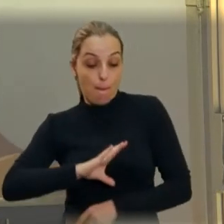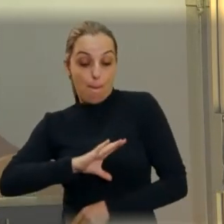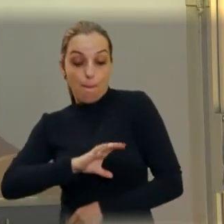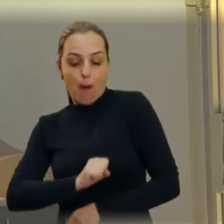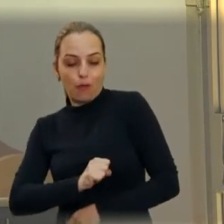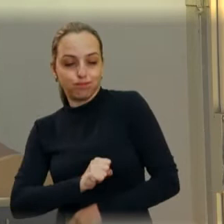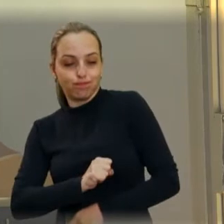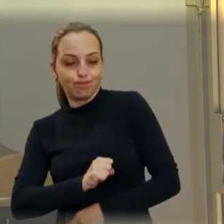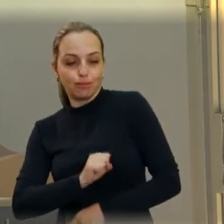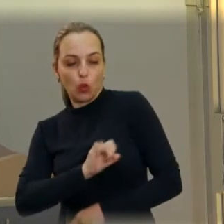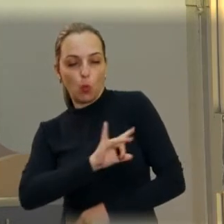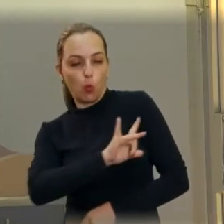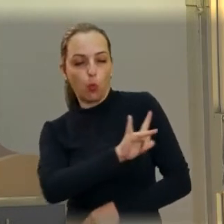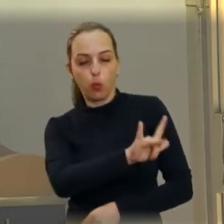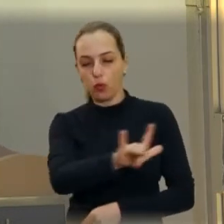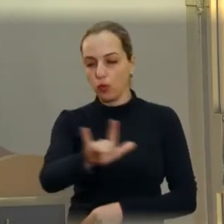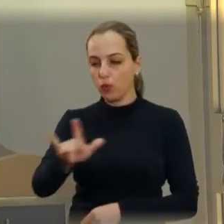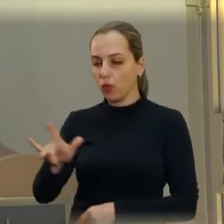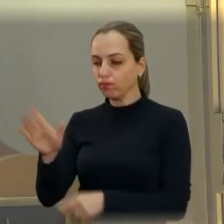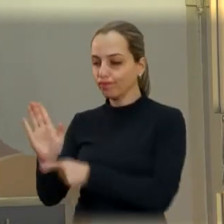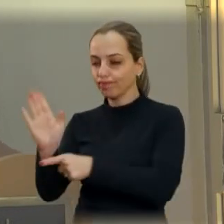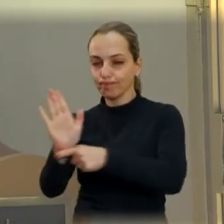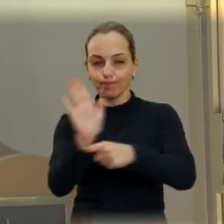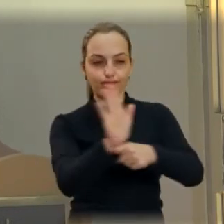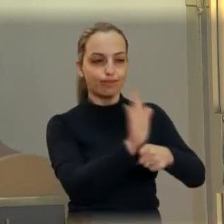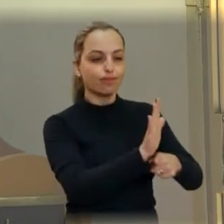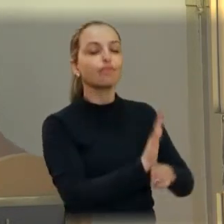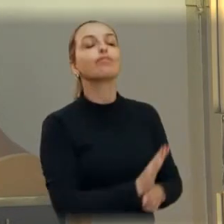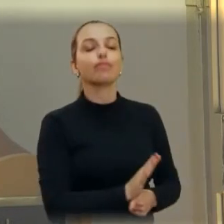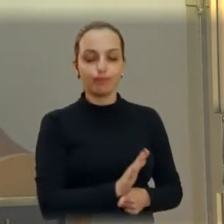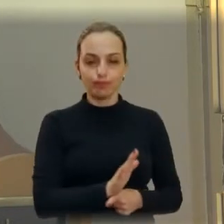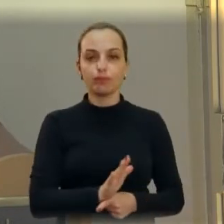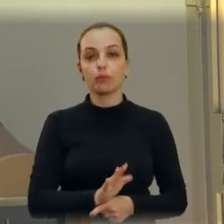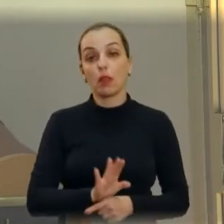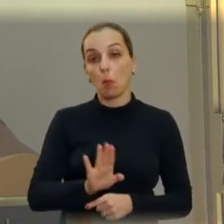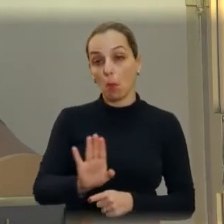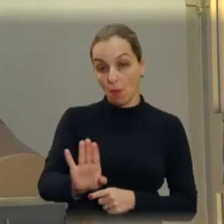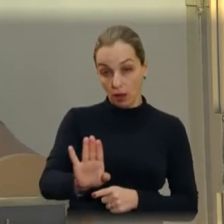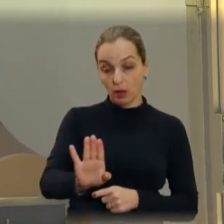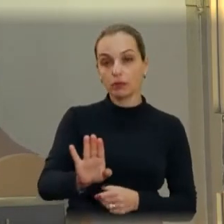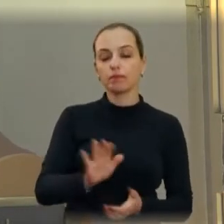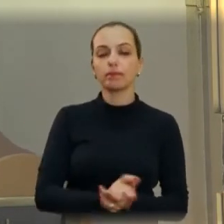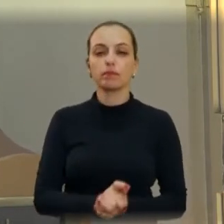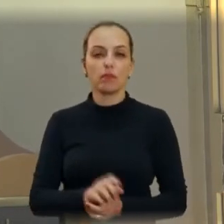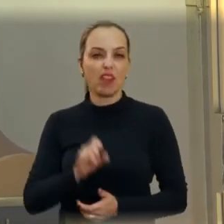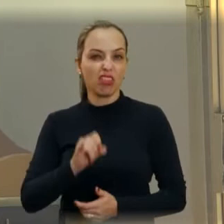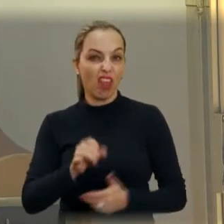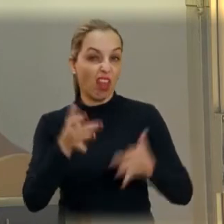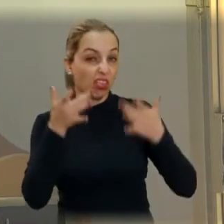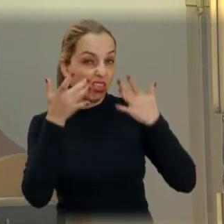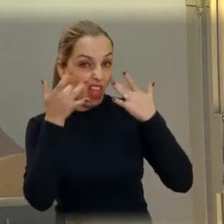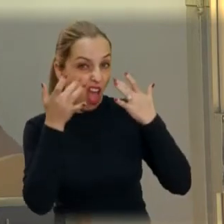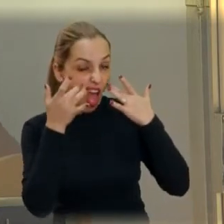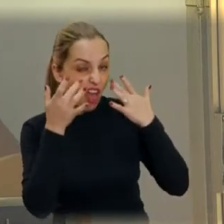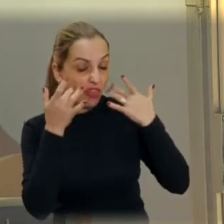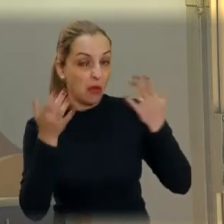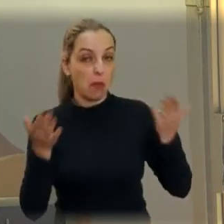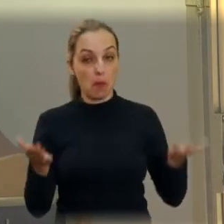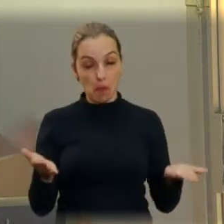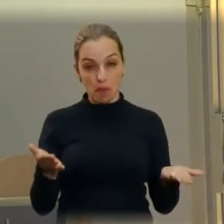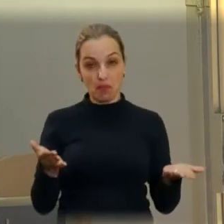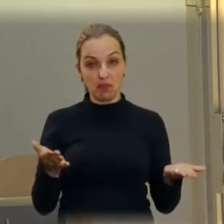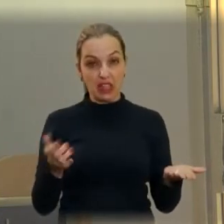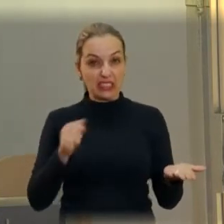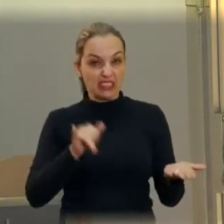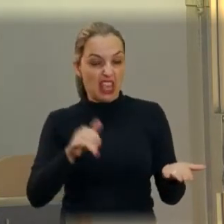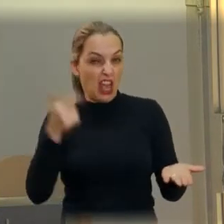outro, por amor a cuidar dos outros. Agora, se for para fazer teatro, como se não